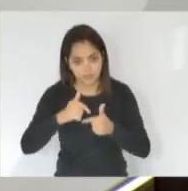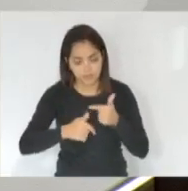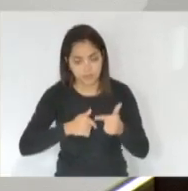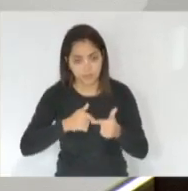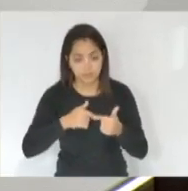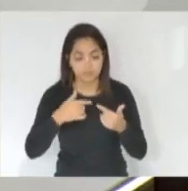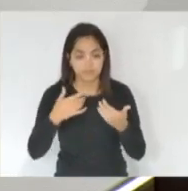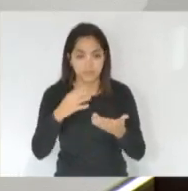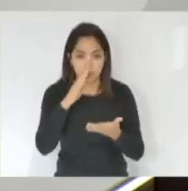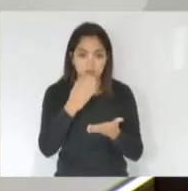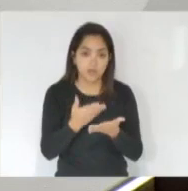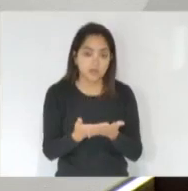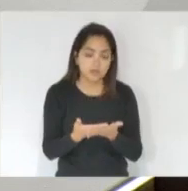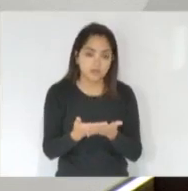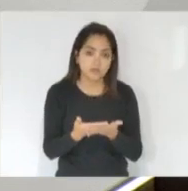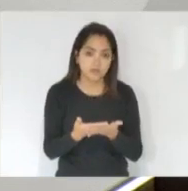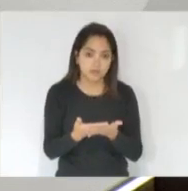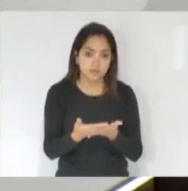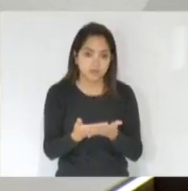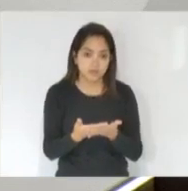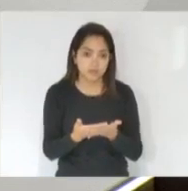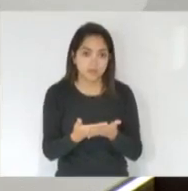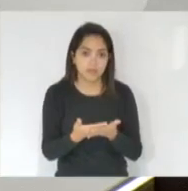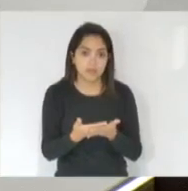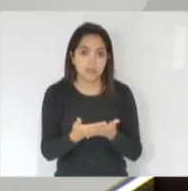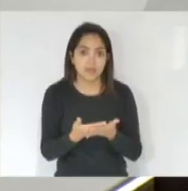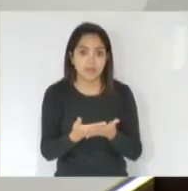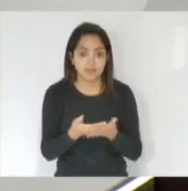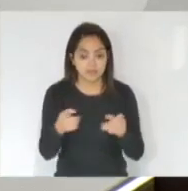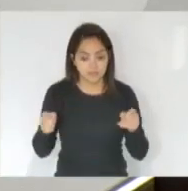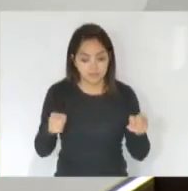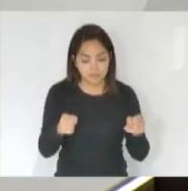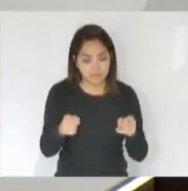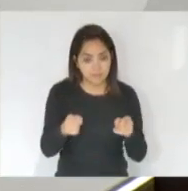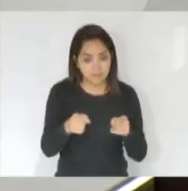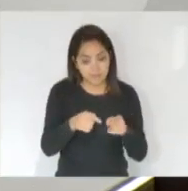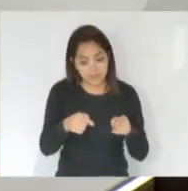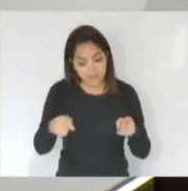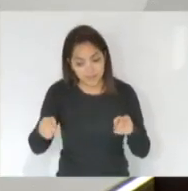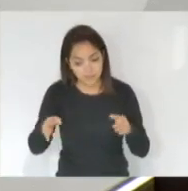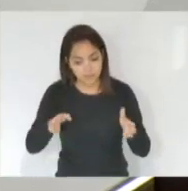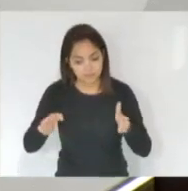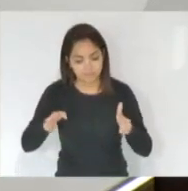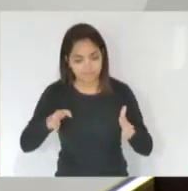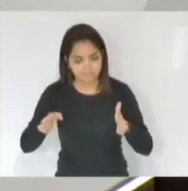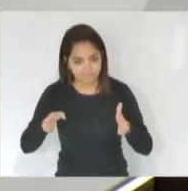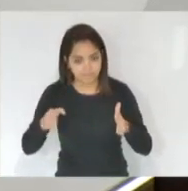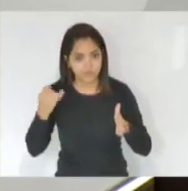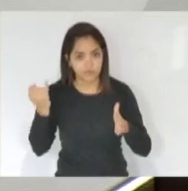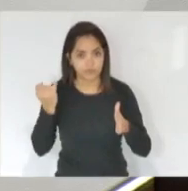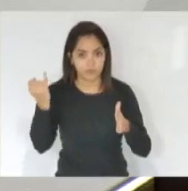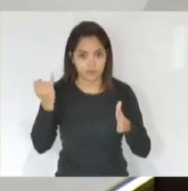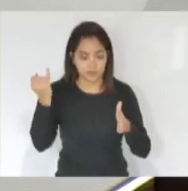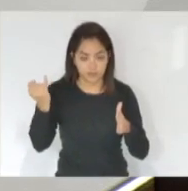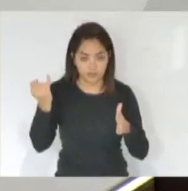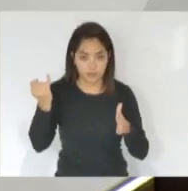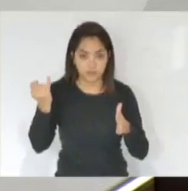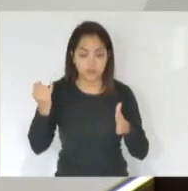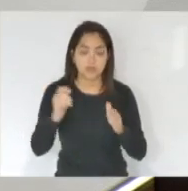que o primeiro semestre foi extremamente produtivo para Santa Catarina. A Assembleia